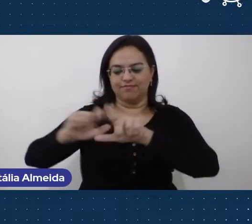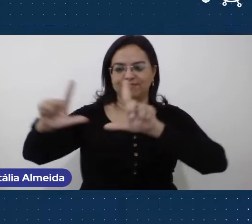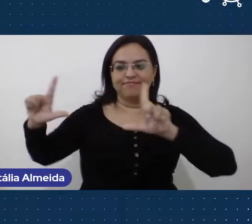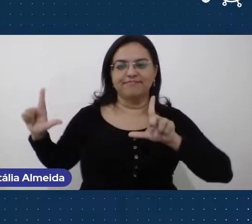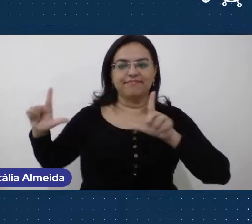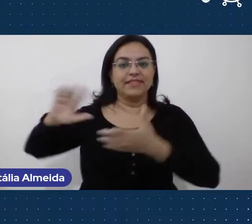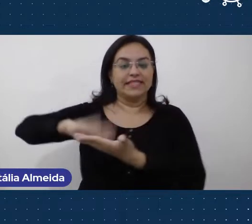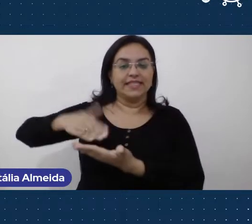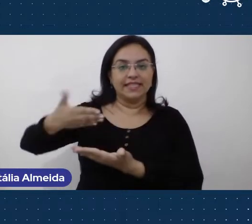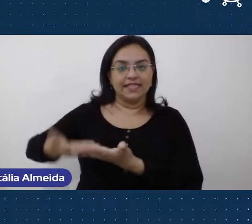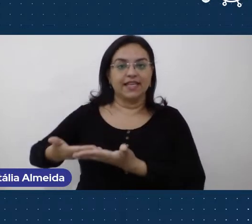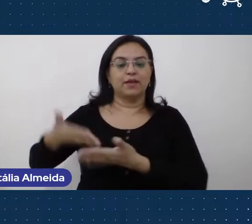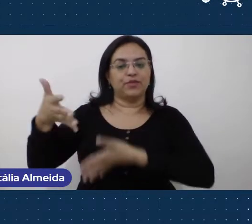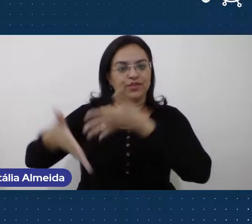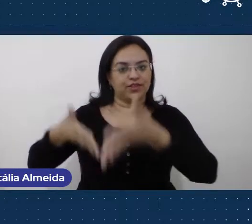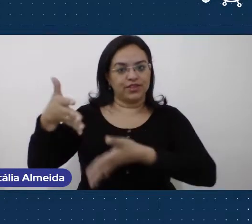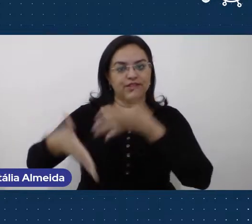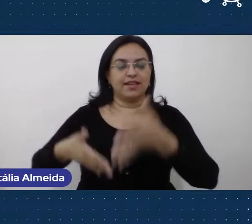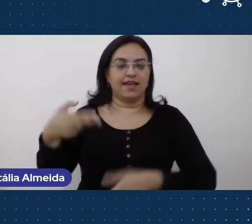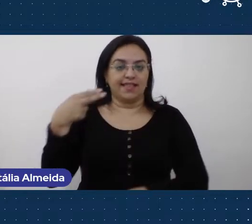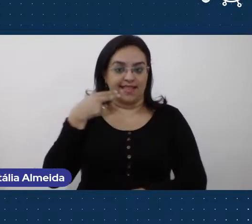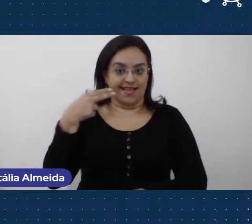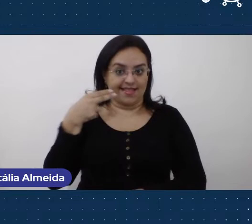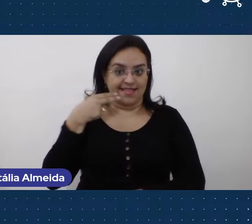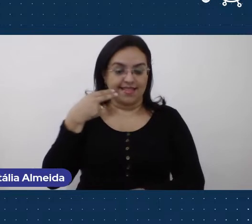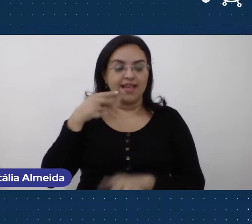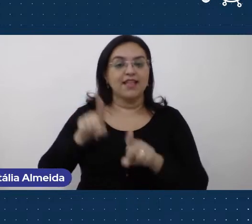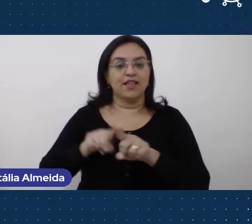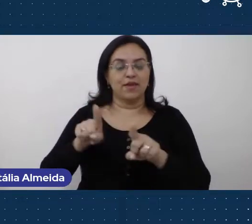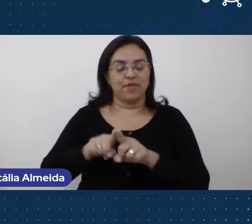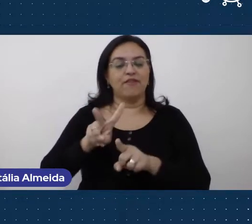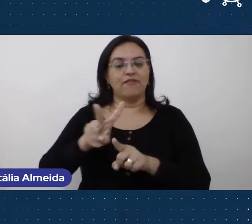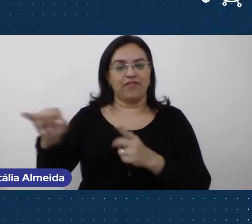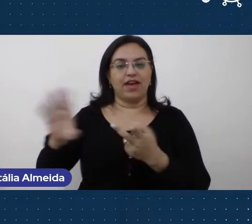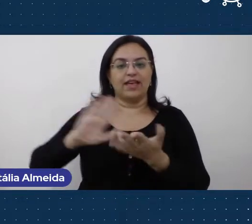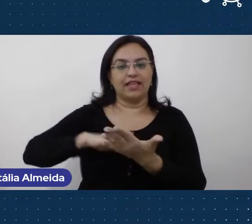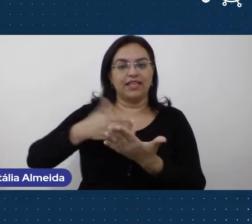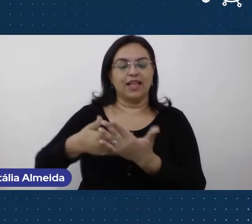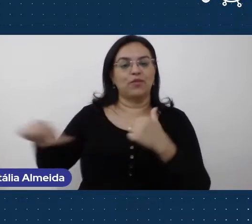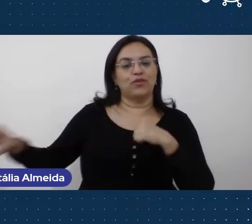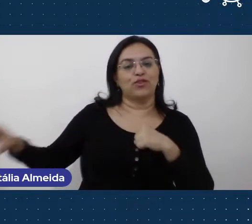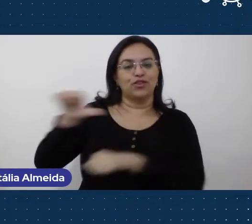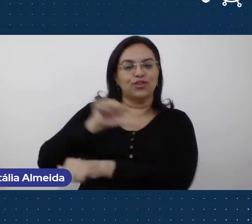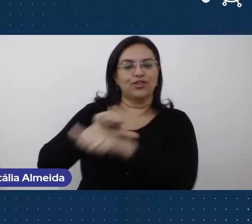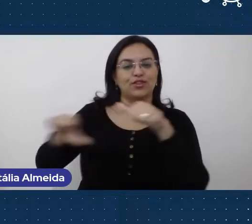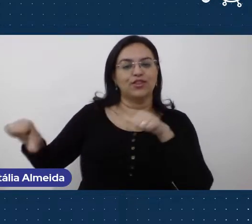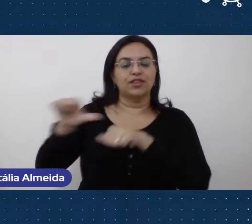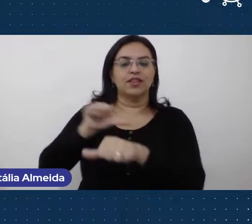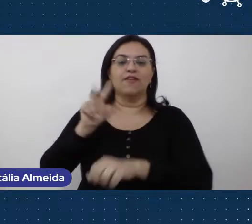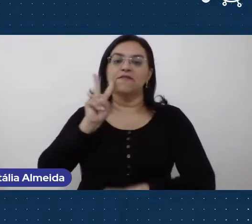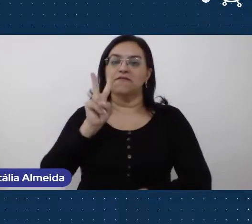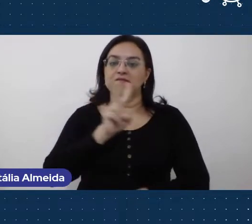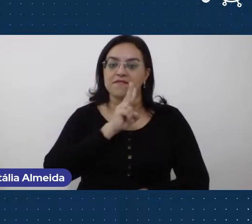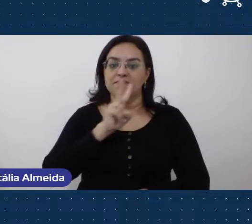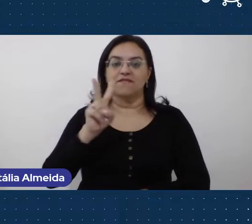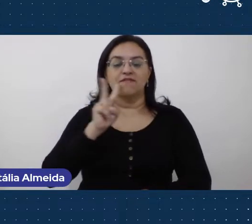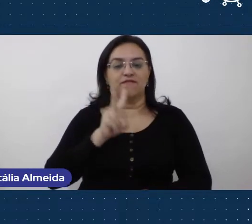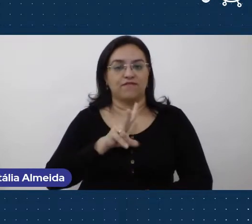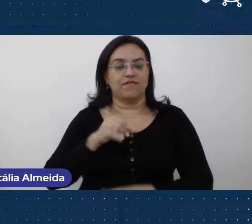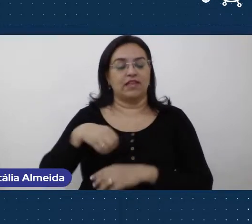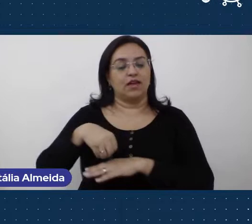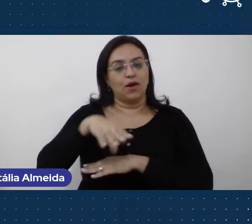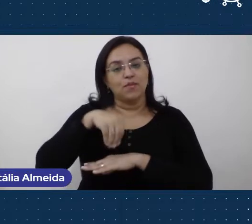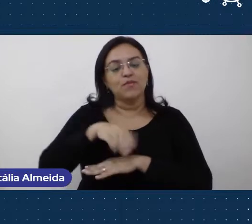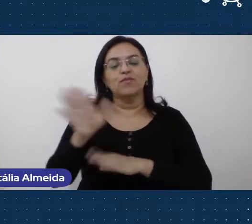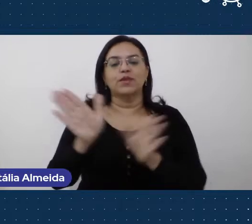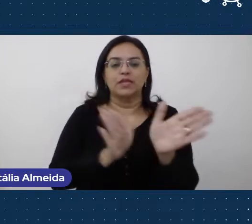Natália Almeida. Ela vai revezar com a Vanessa de Assis, fazendo aqui a nossa transmissão mais acessível para